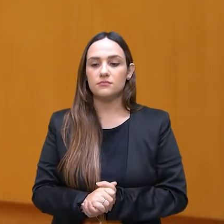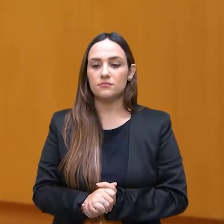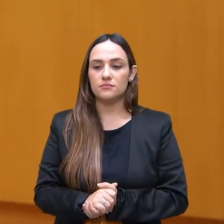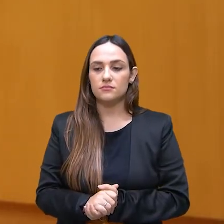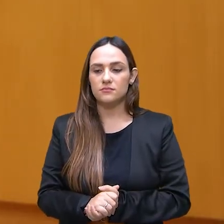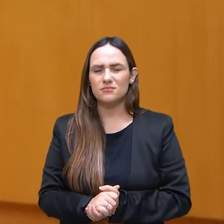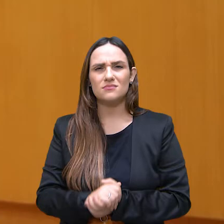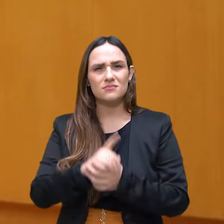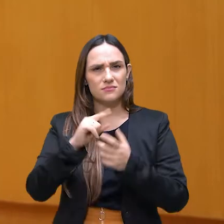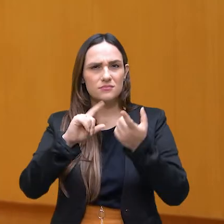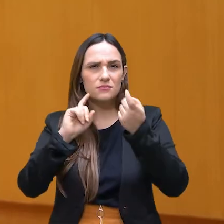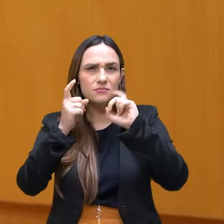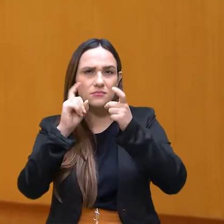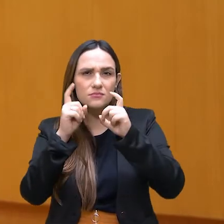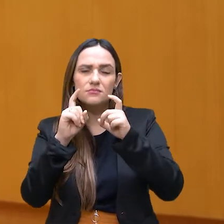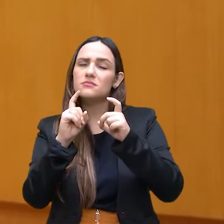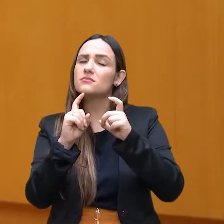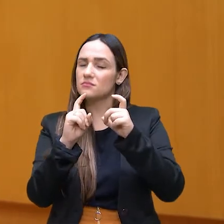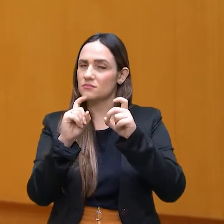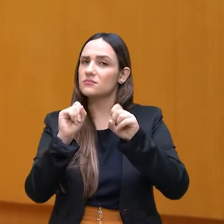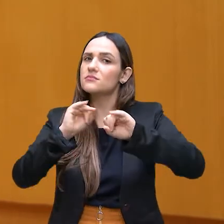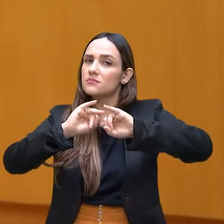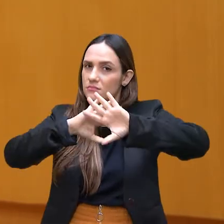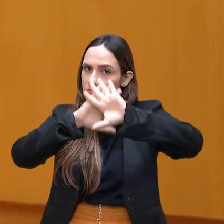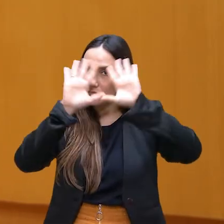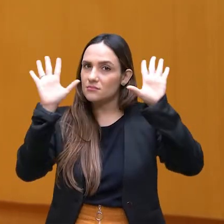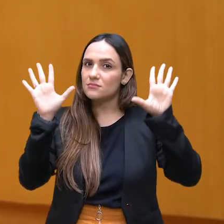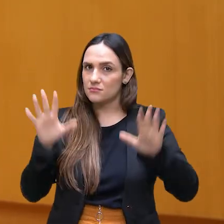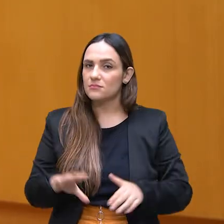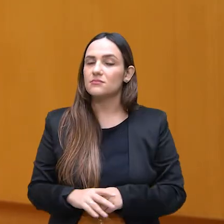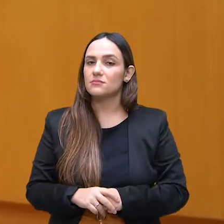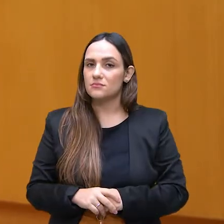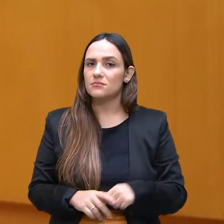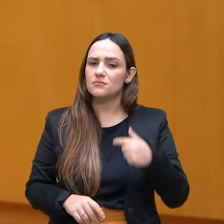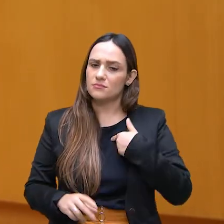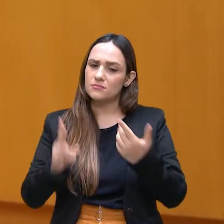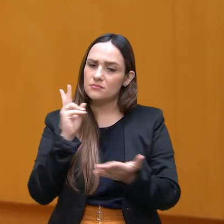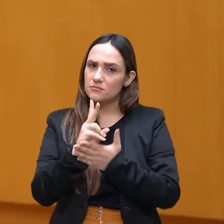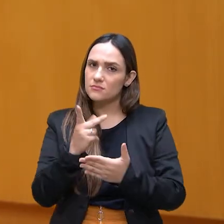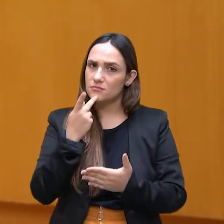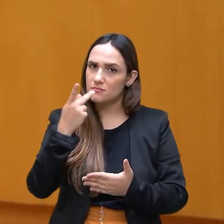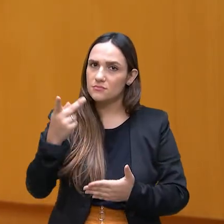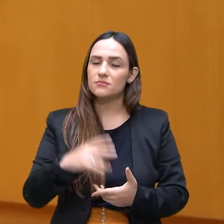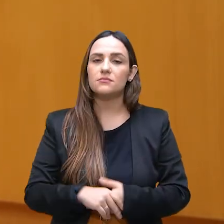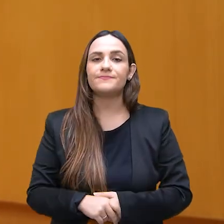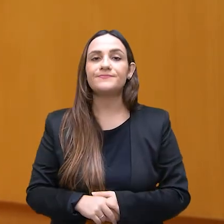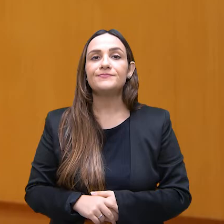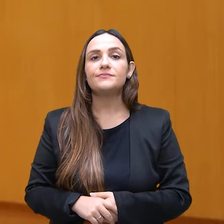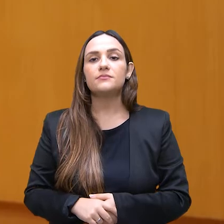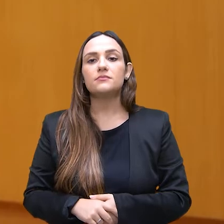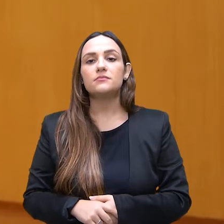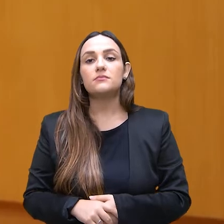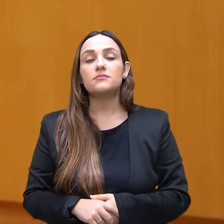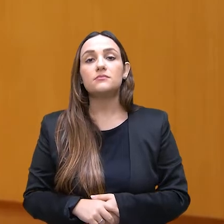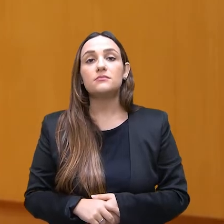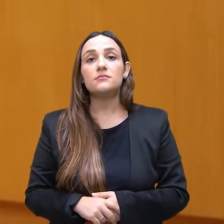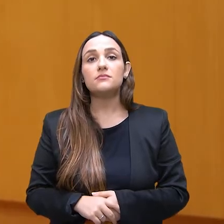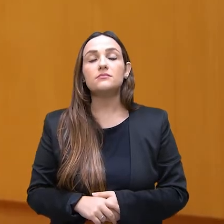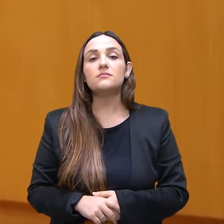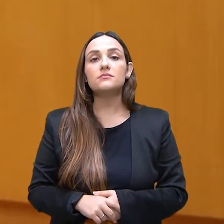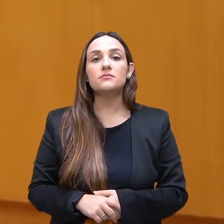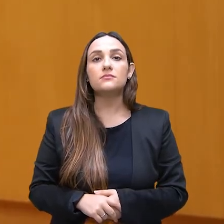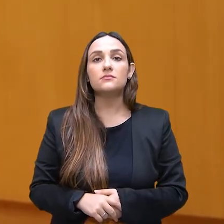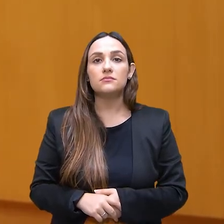uma reunião e uma conversa muito franca, não é? Eu costumo dizer, na reunião do